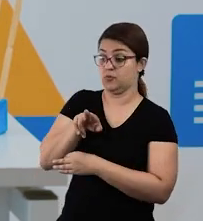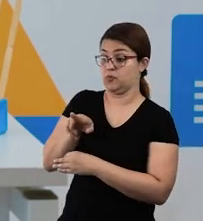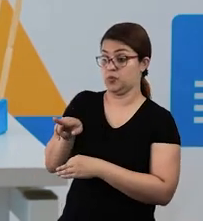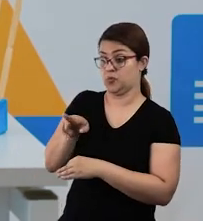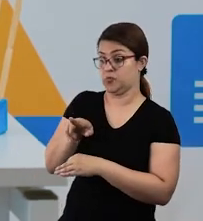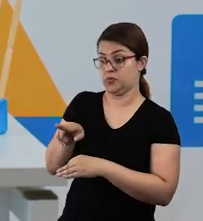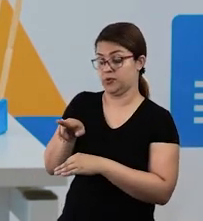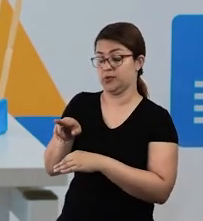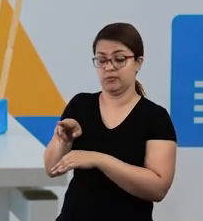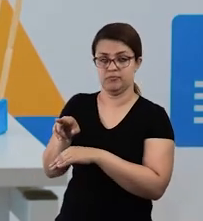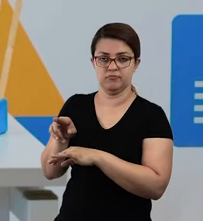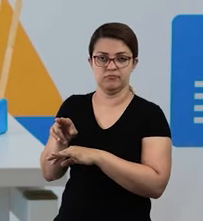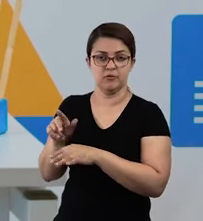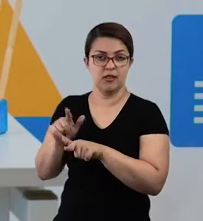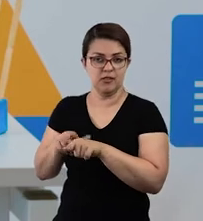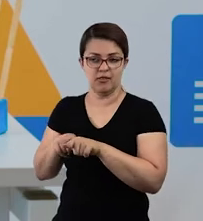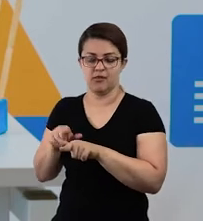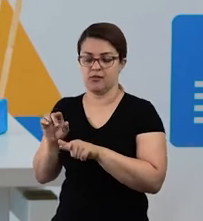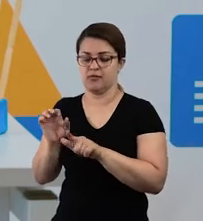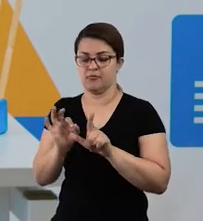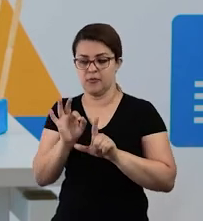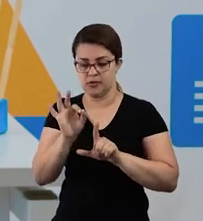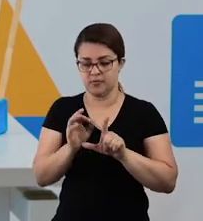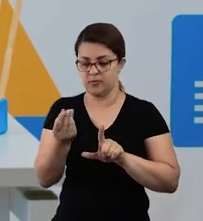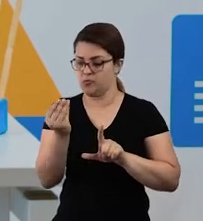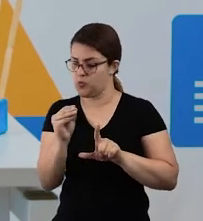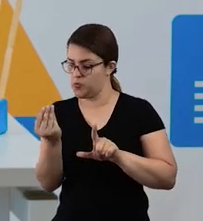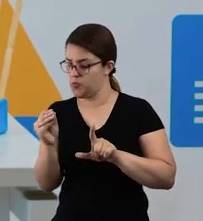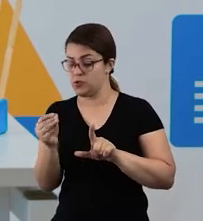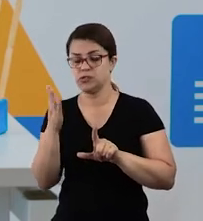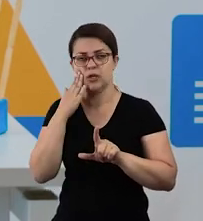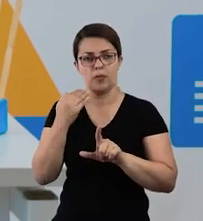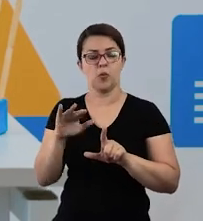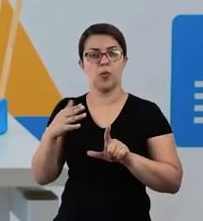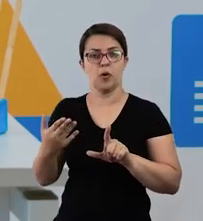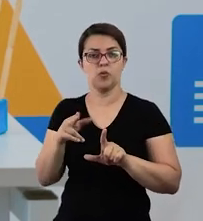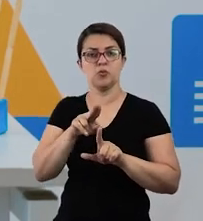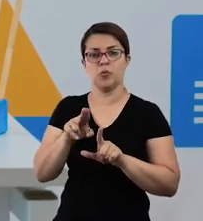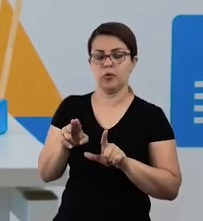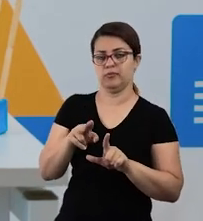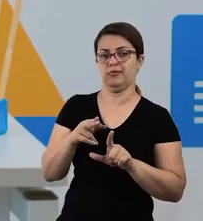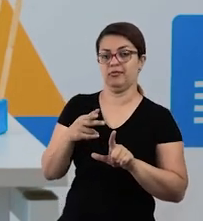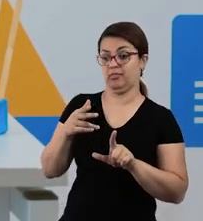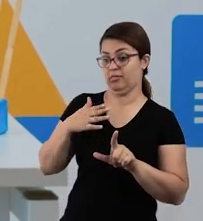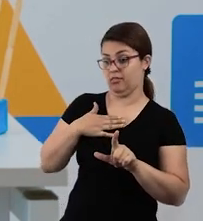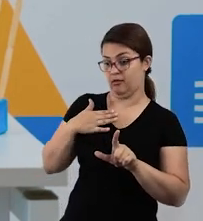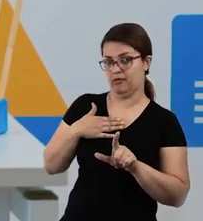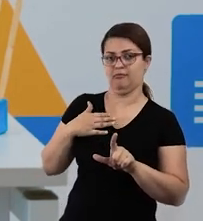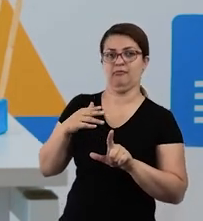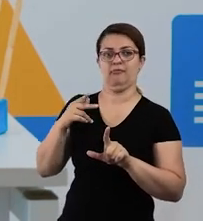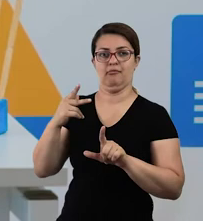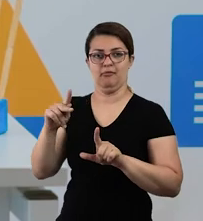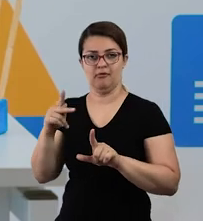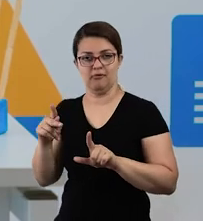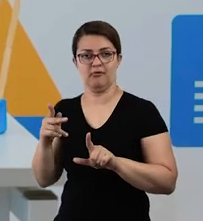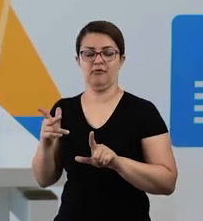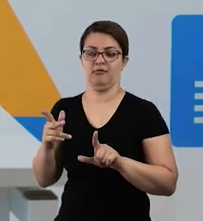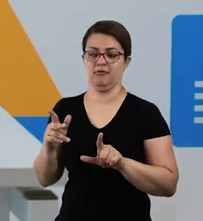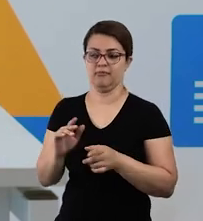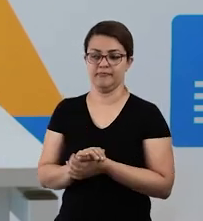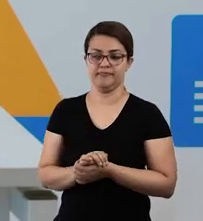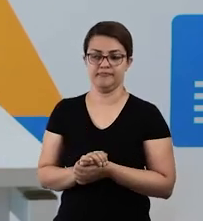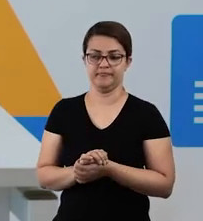já identifica, se ela já identifica o nome dela, se ela identifica o nome de outra pessoa, tá bom? Agora para atividade